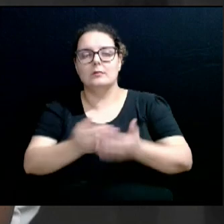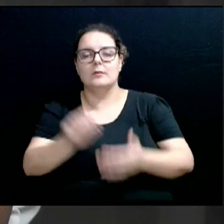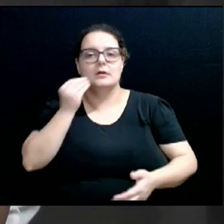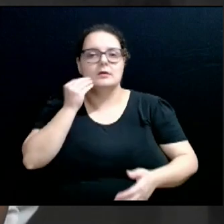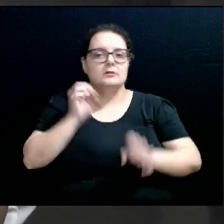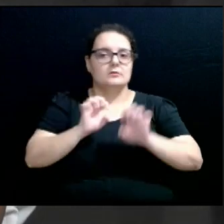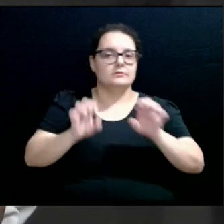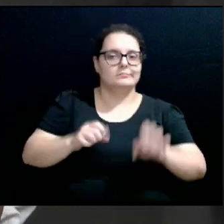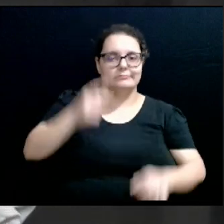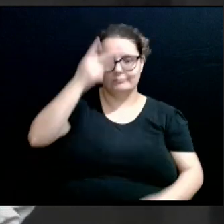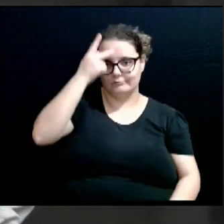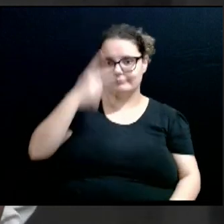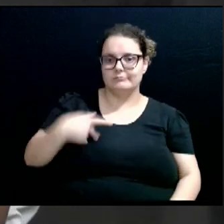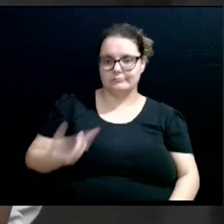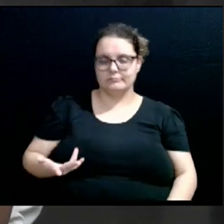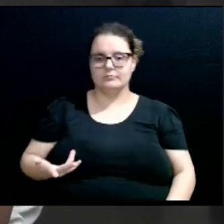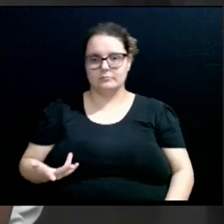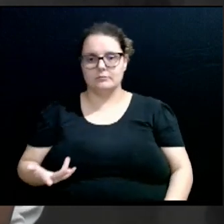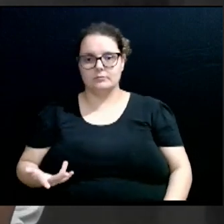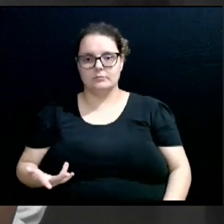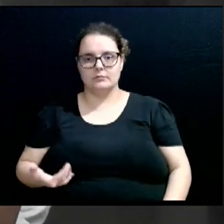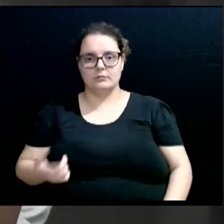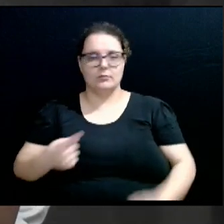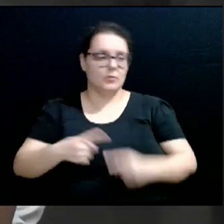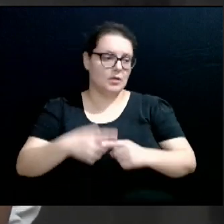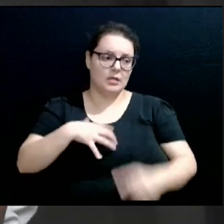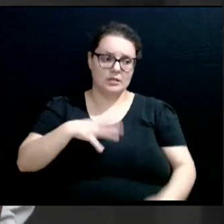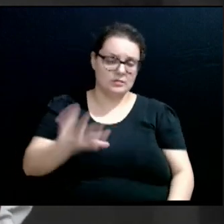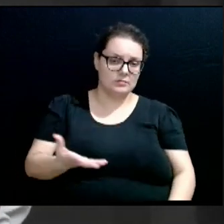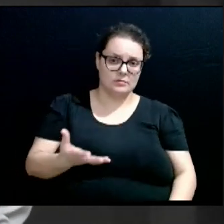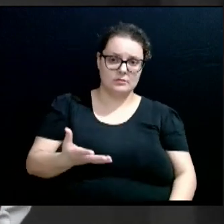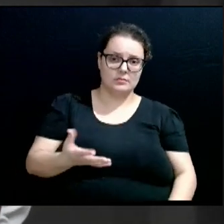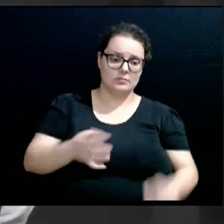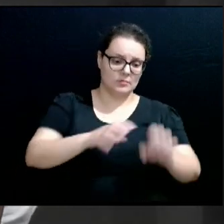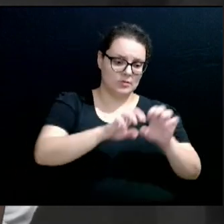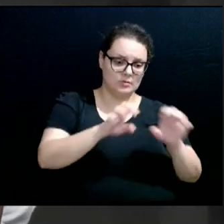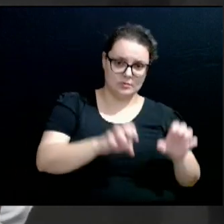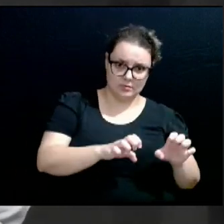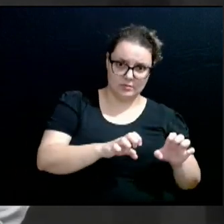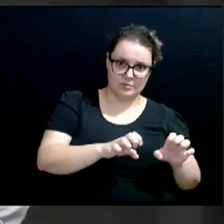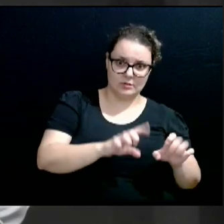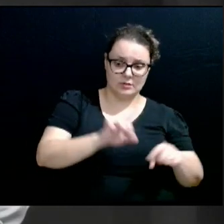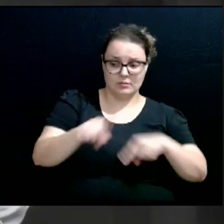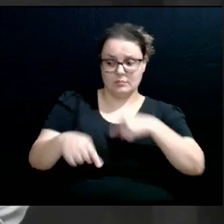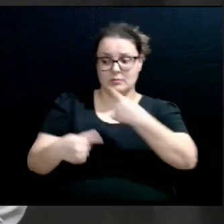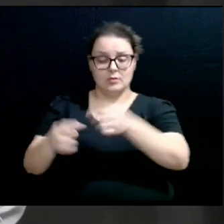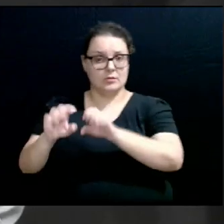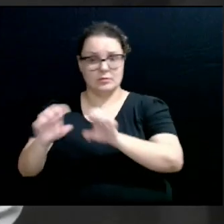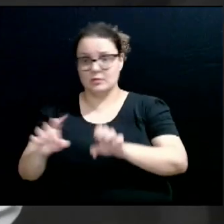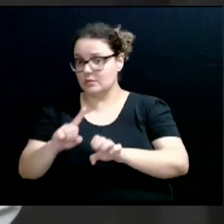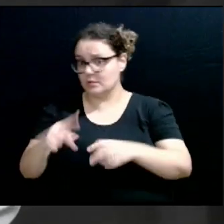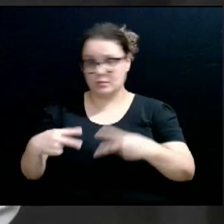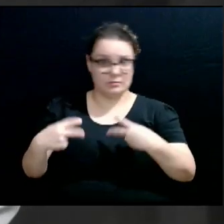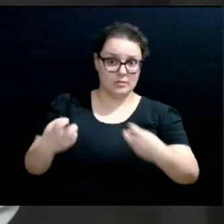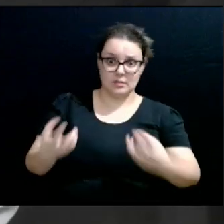sai de uma estrutura que você vai para uma outra que não te enxergam, né? Eu passei por